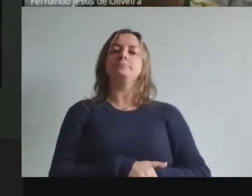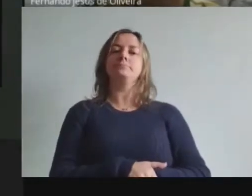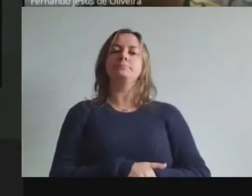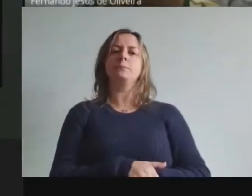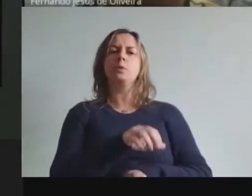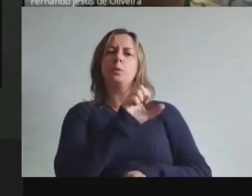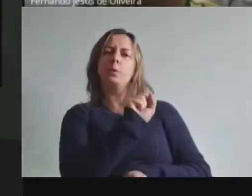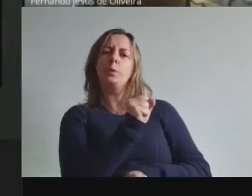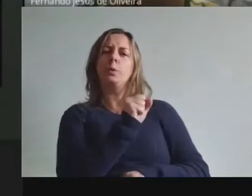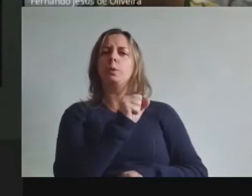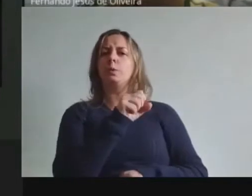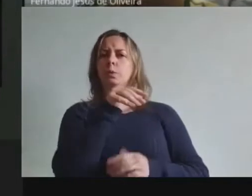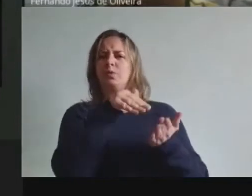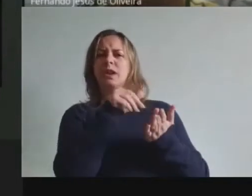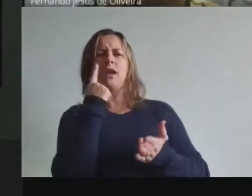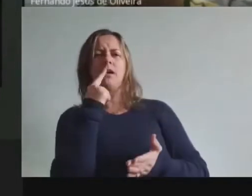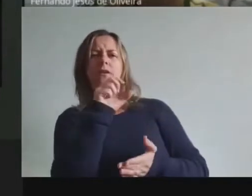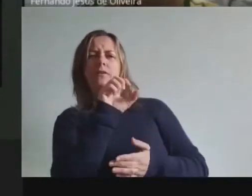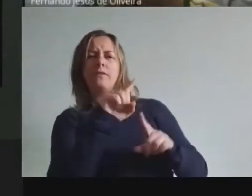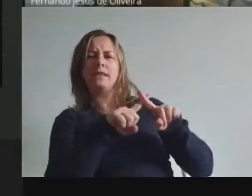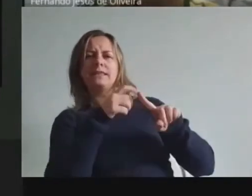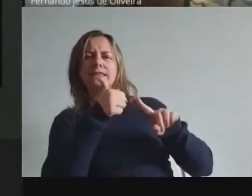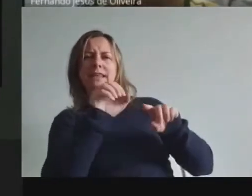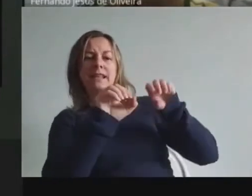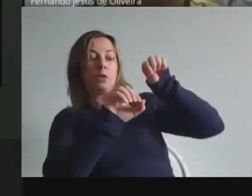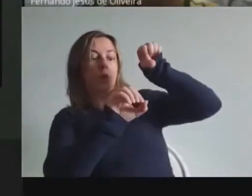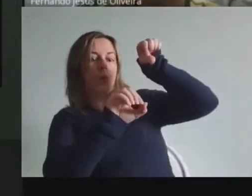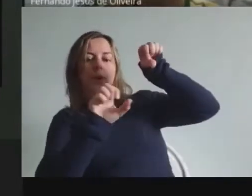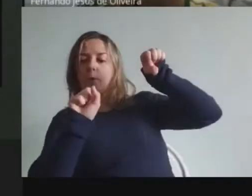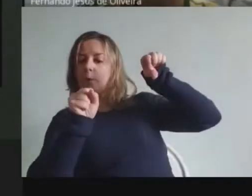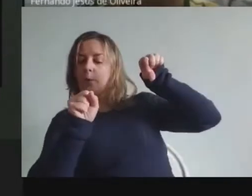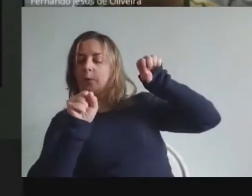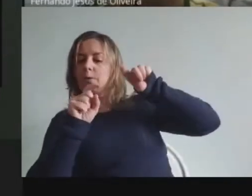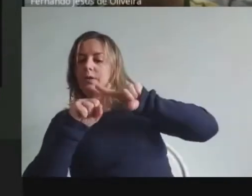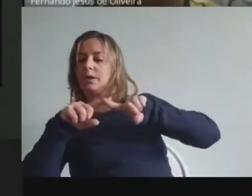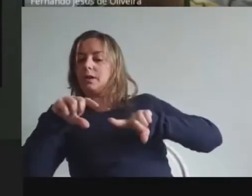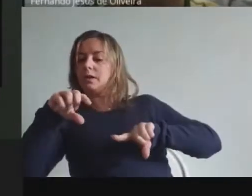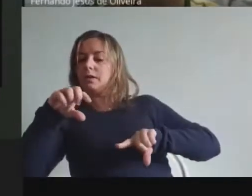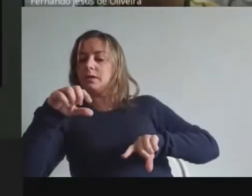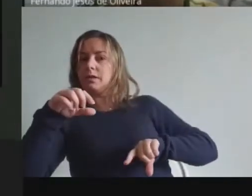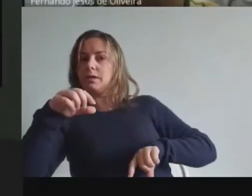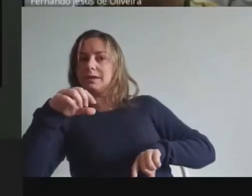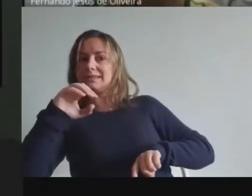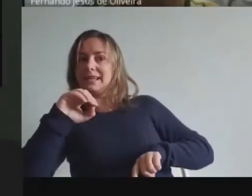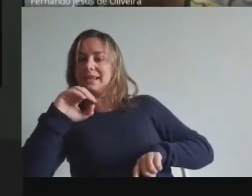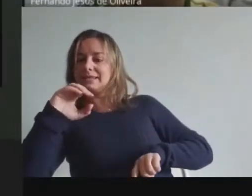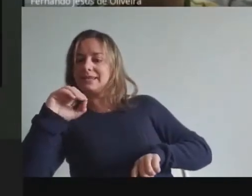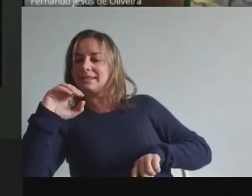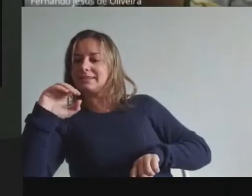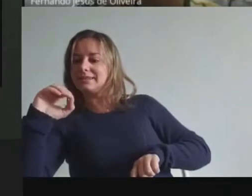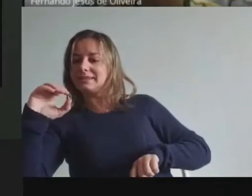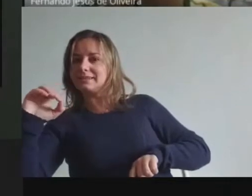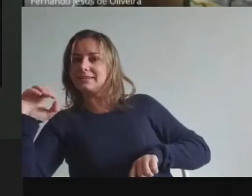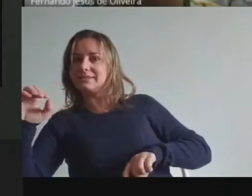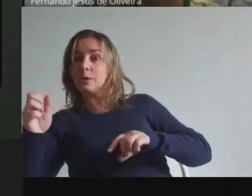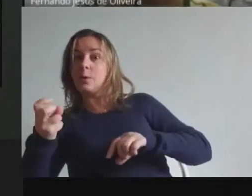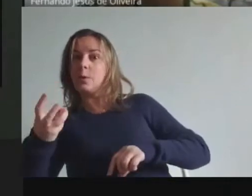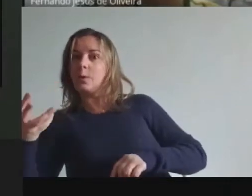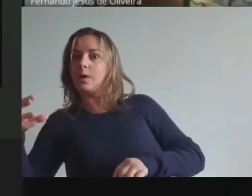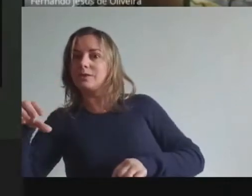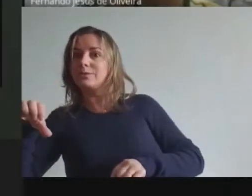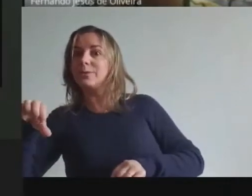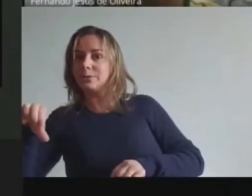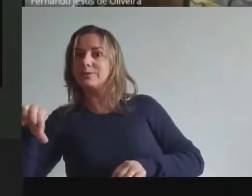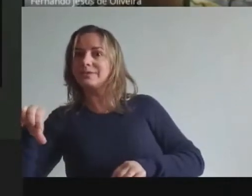à nona, 8 com 9 zeros. 8 bilhões. Ok? 10 à nona,